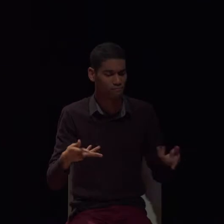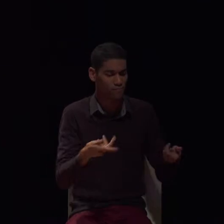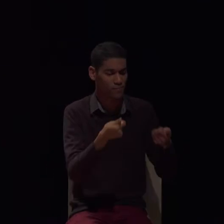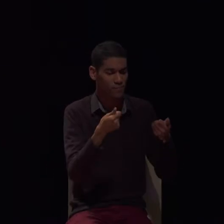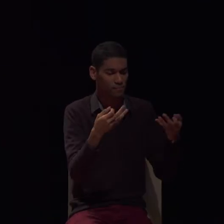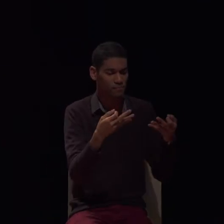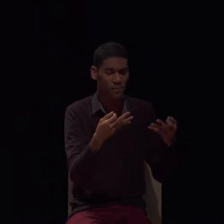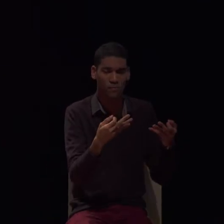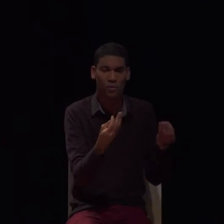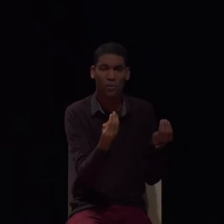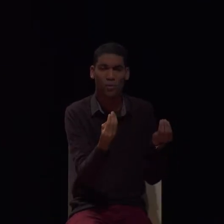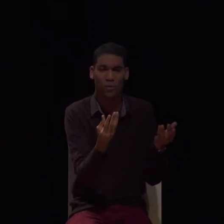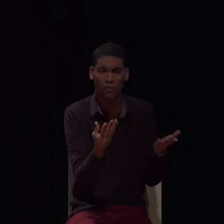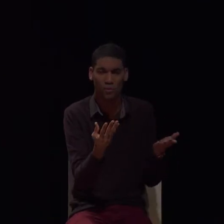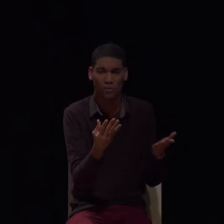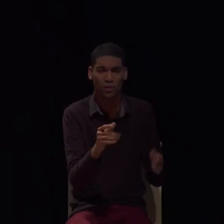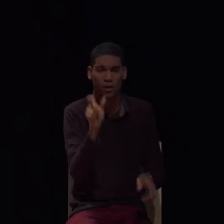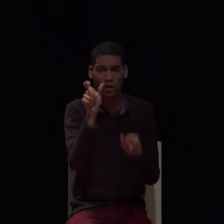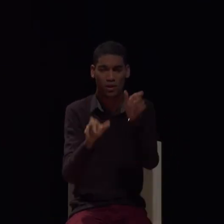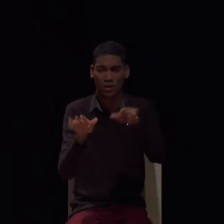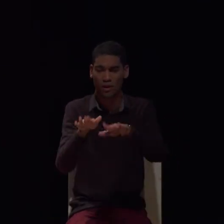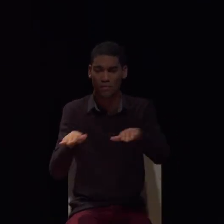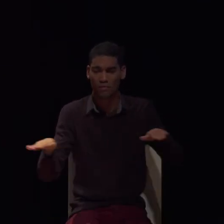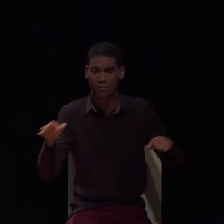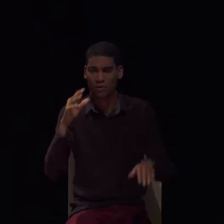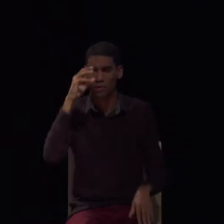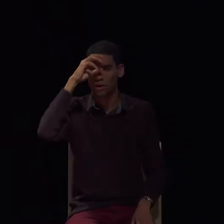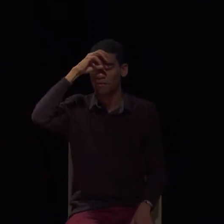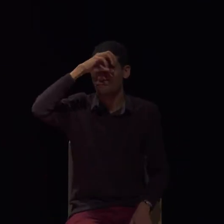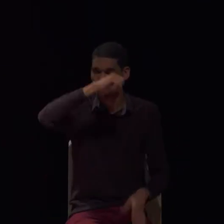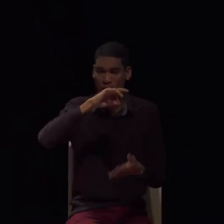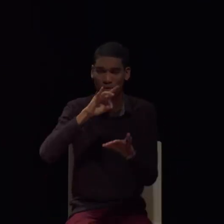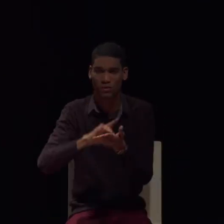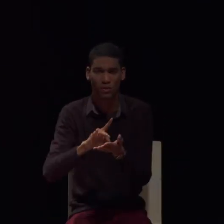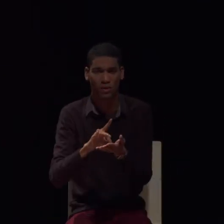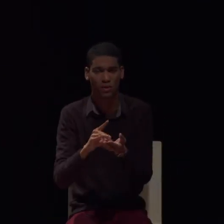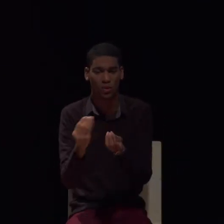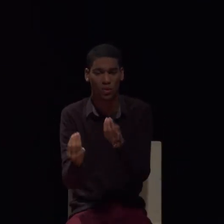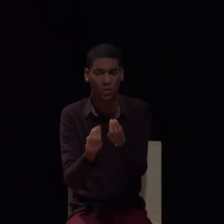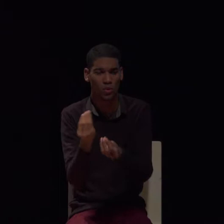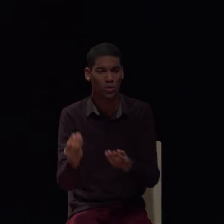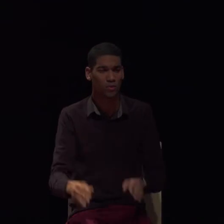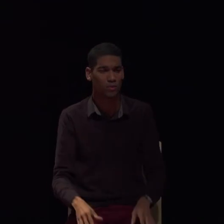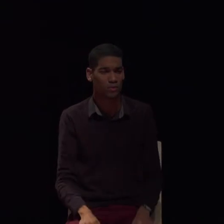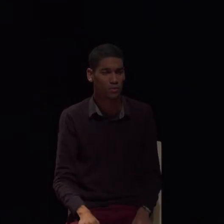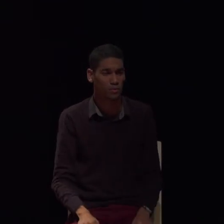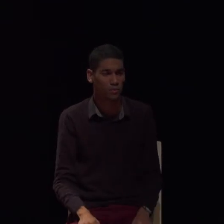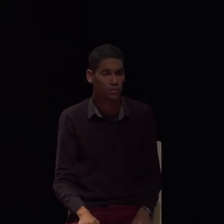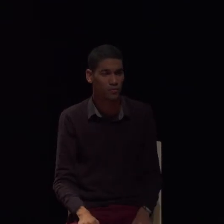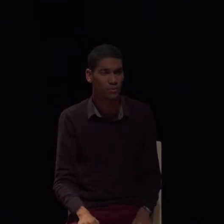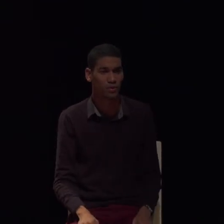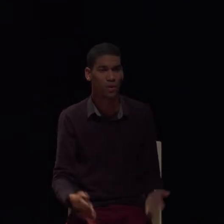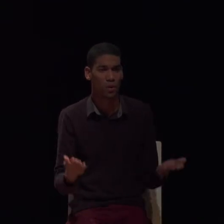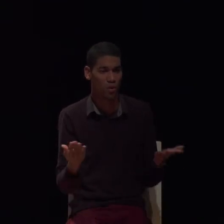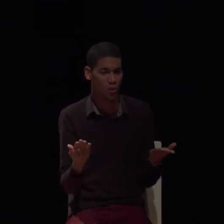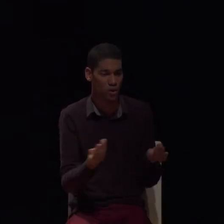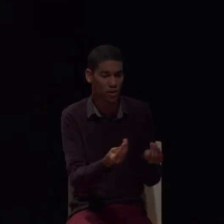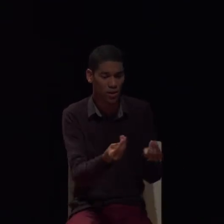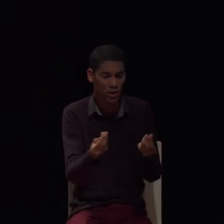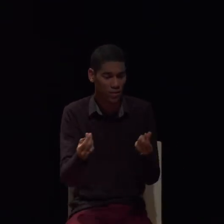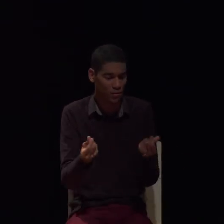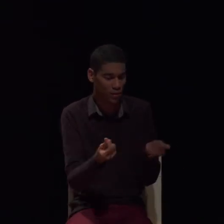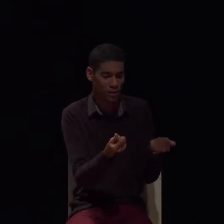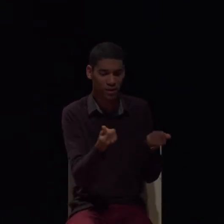de produzir aprendizagens significativas hoje discutir qualidade de educação